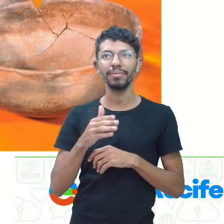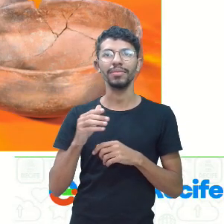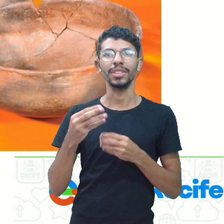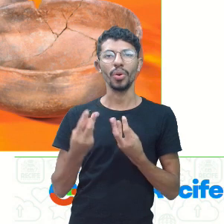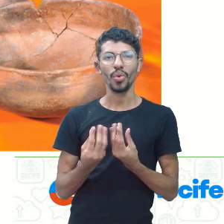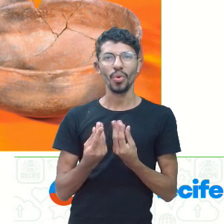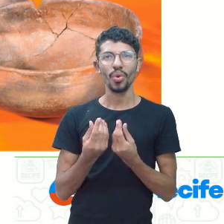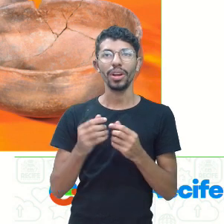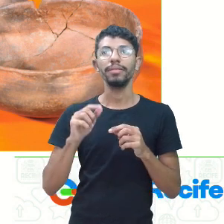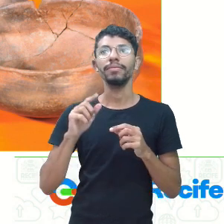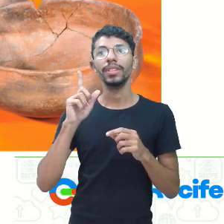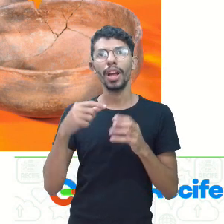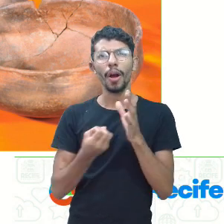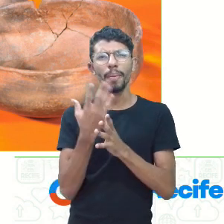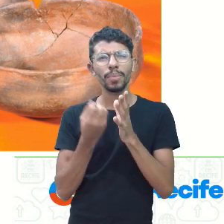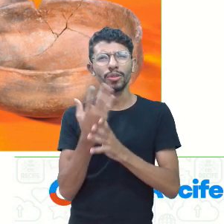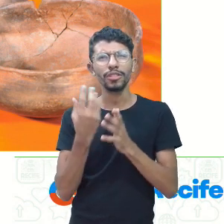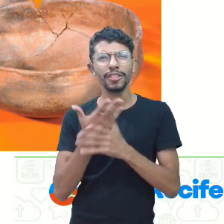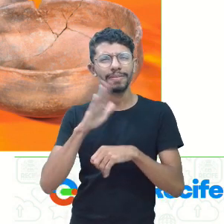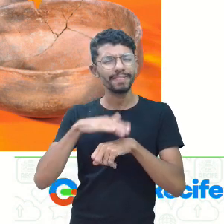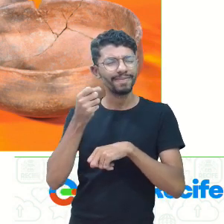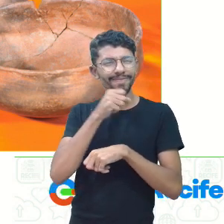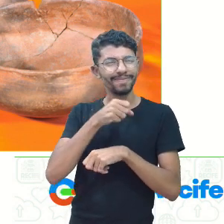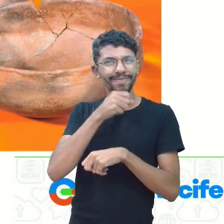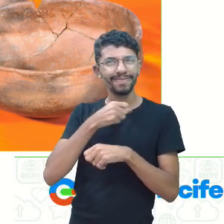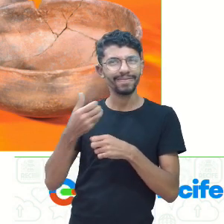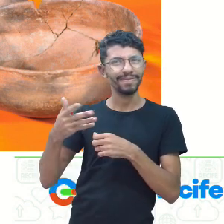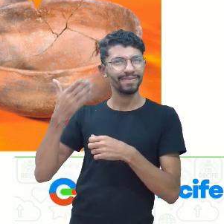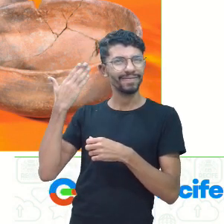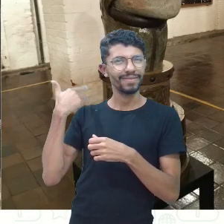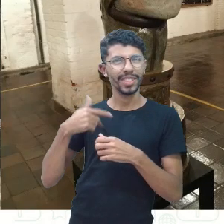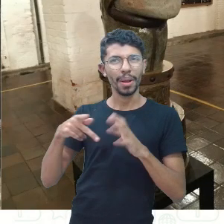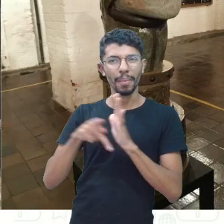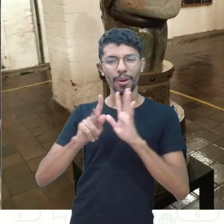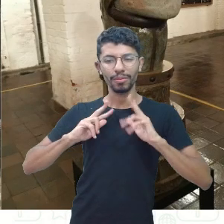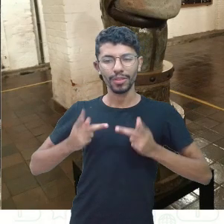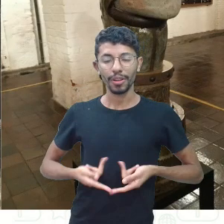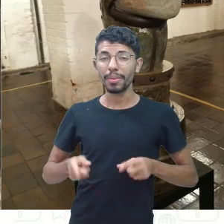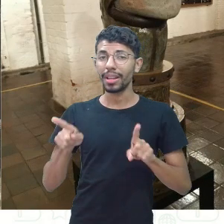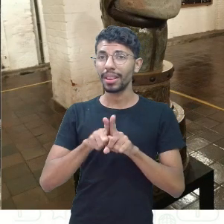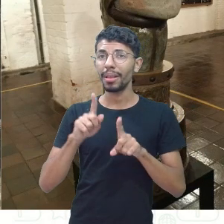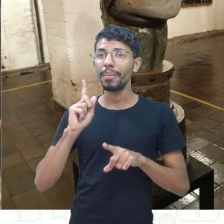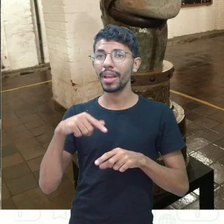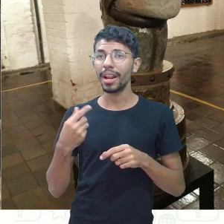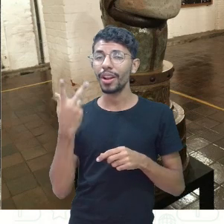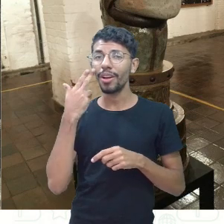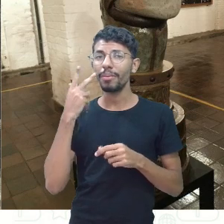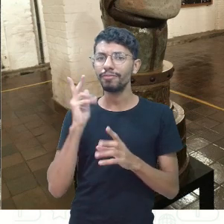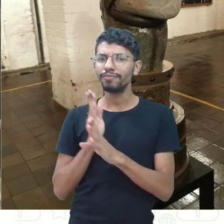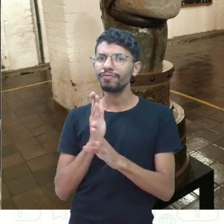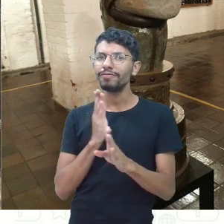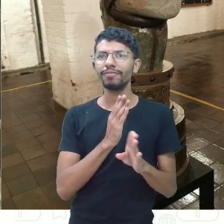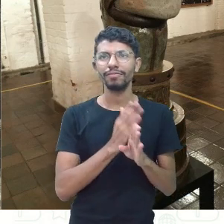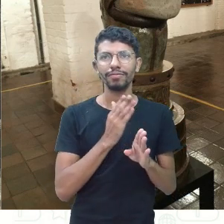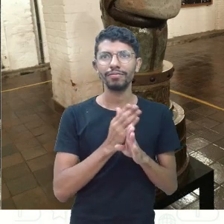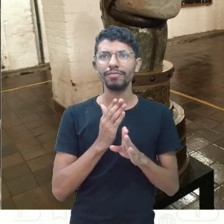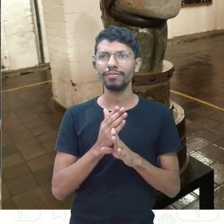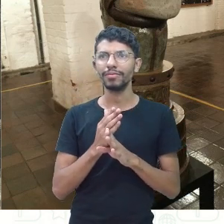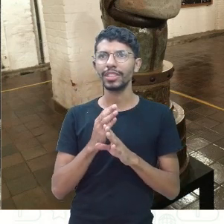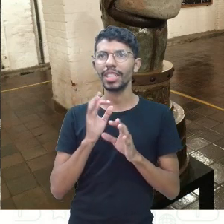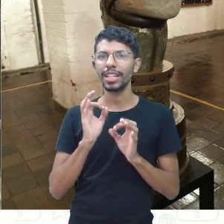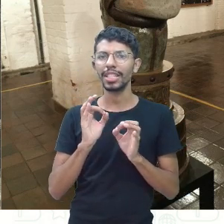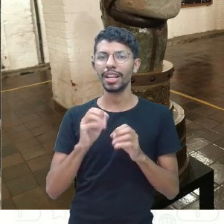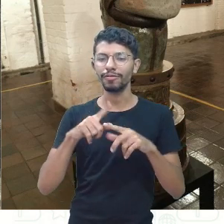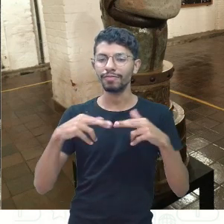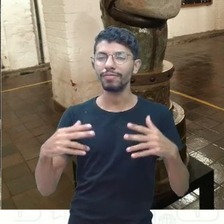gente, encontrarmos objetos em escavações arqueológicas. Também vou conversar com vocês a questão da argila em outras aulas.